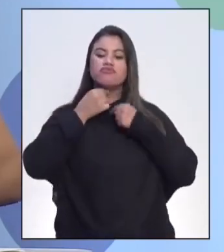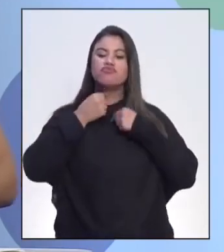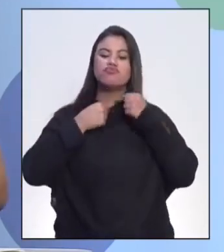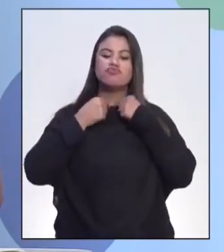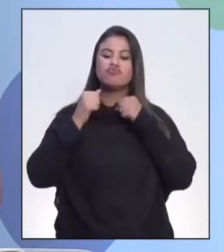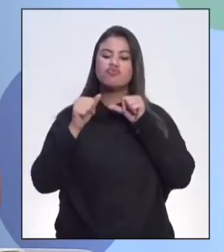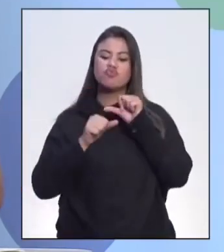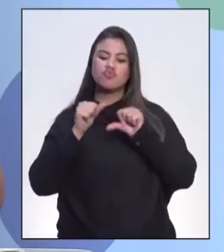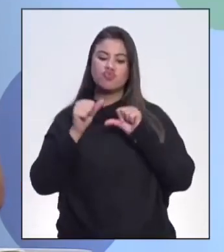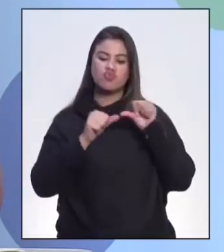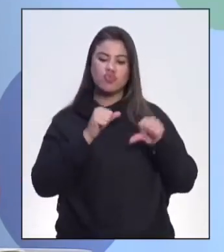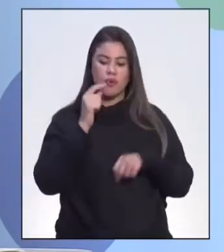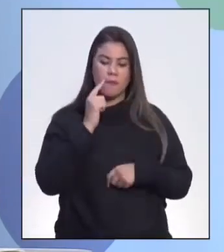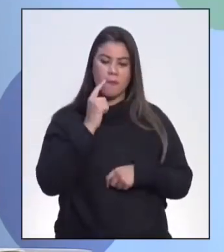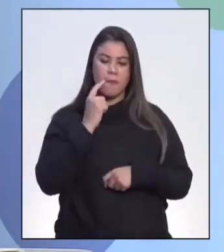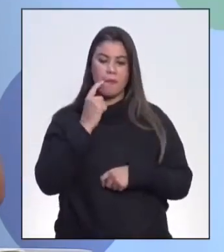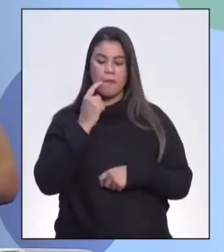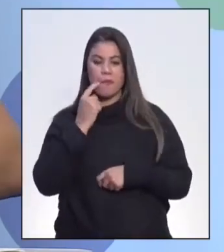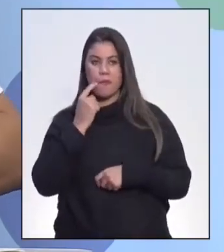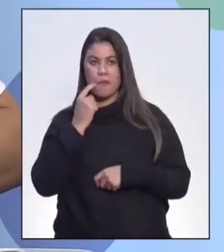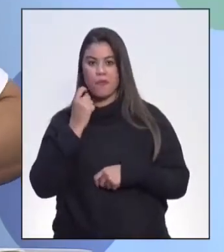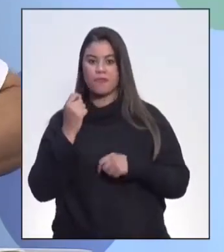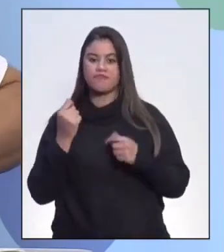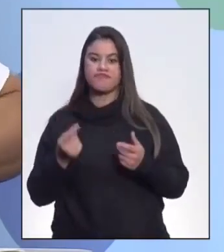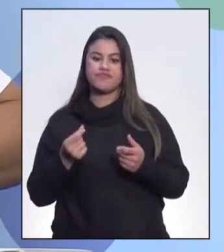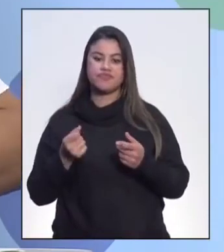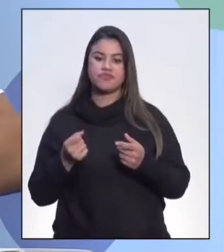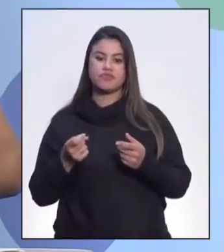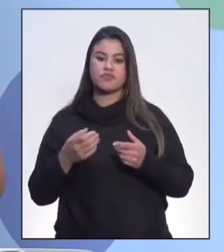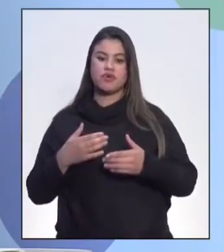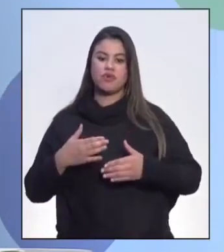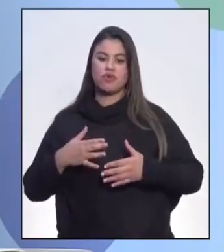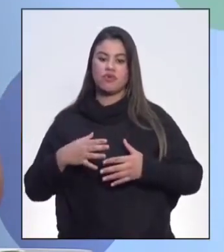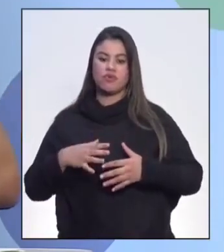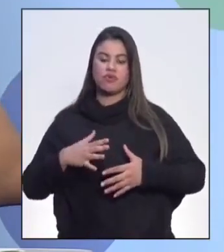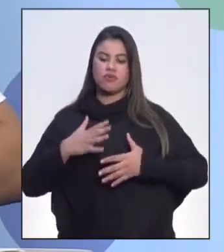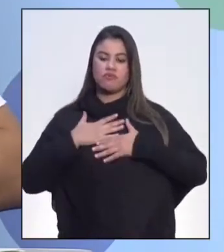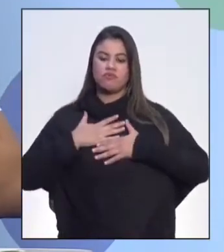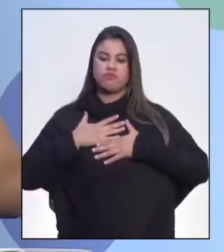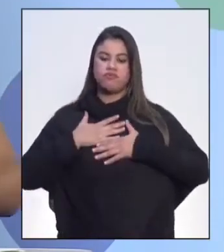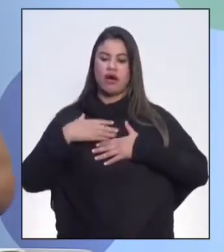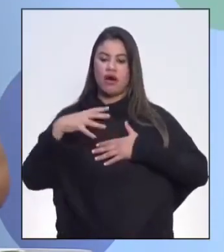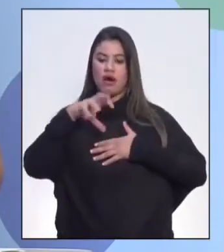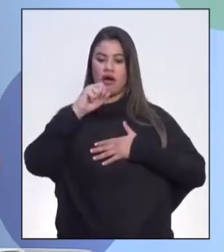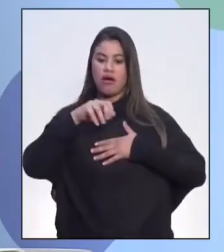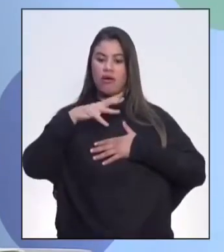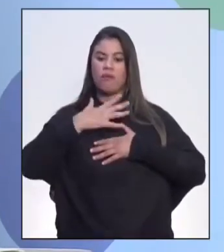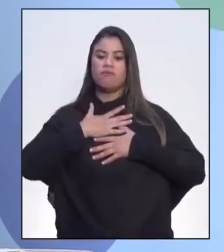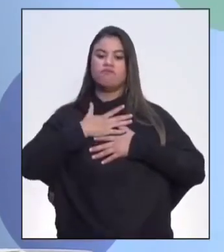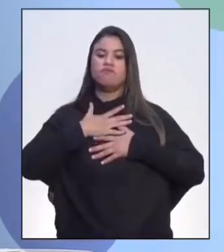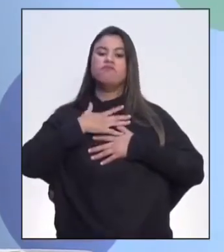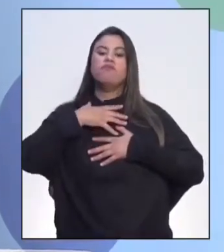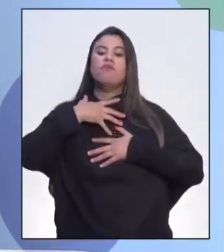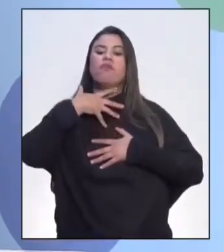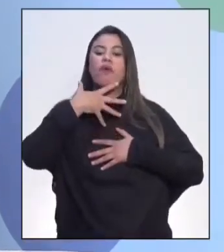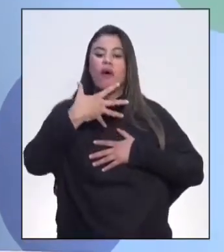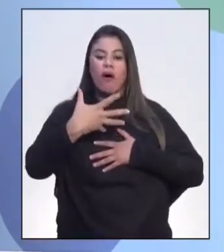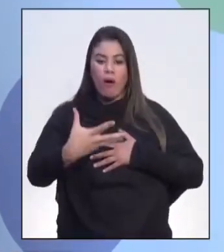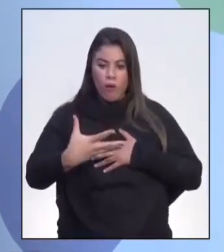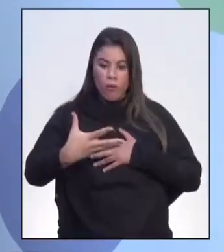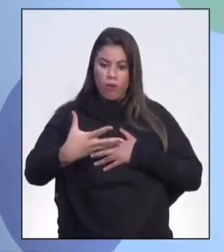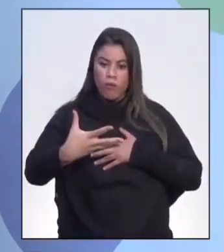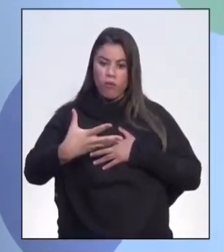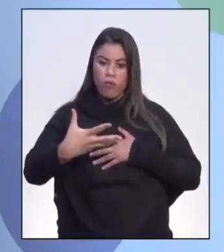falamos. Explicamos aqui. Você tem o ar aprisionado aí dentro do seu corpo e ele é impelido para fora, é